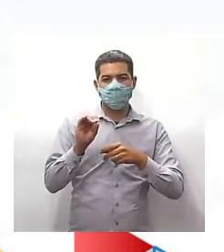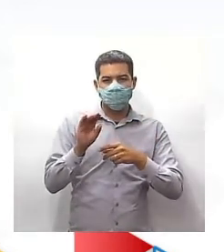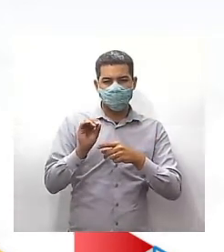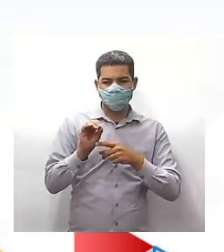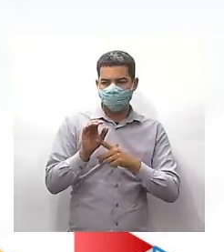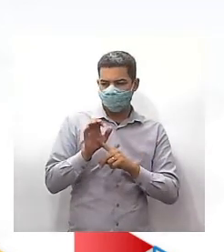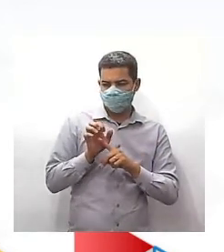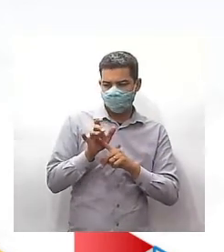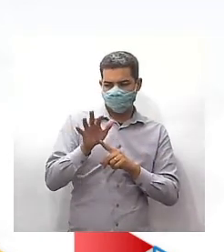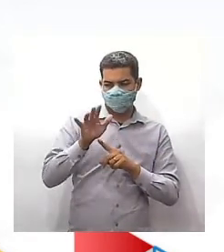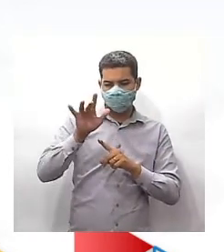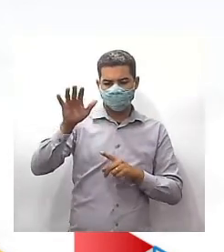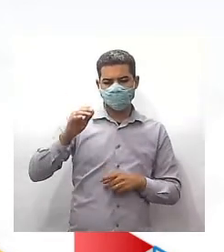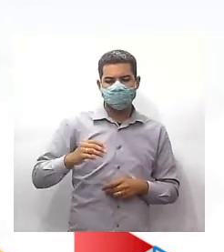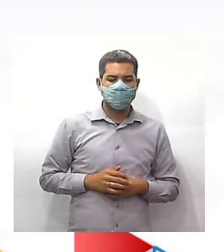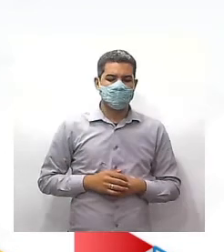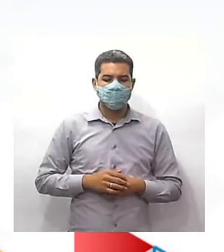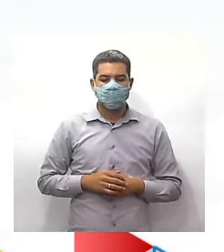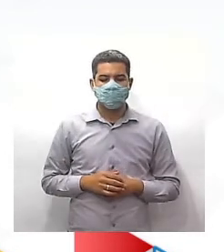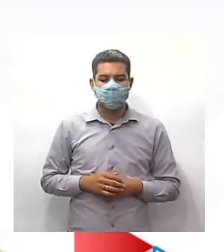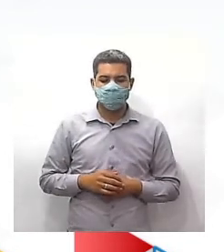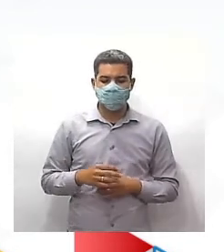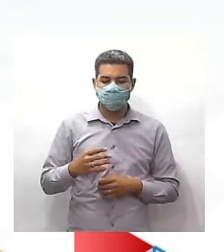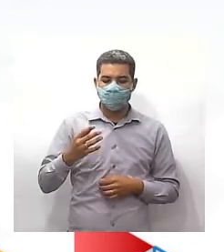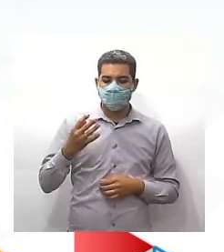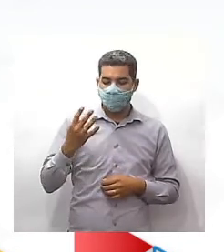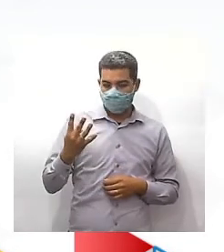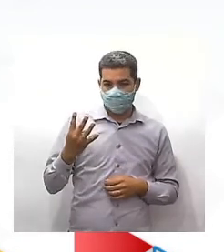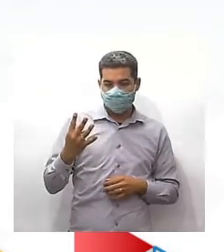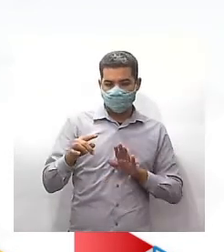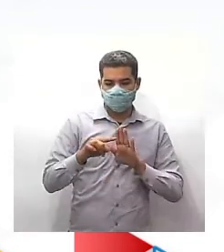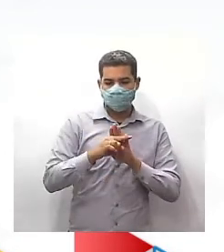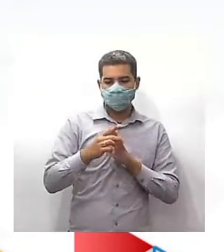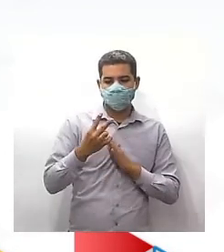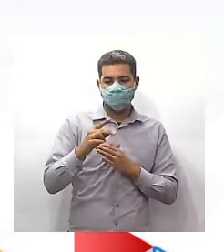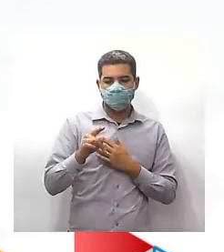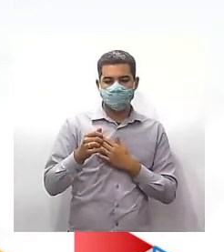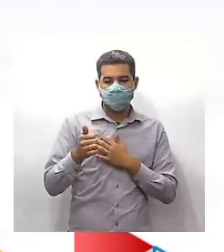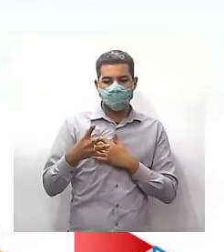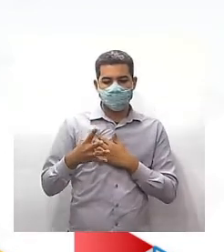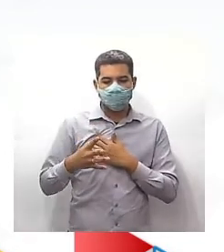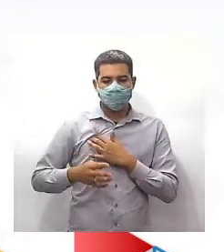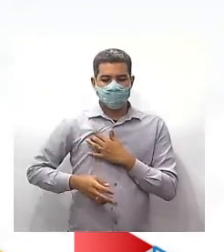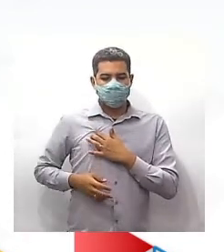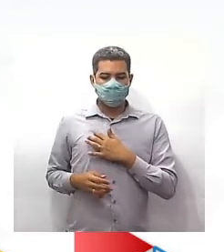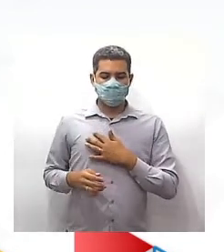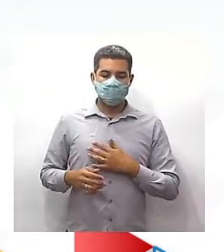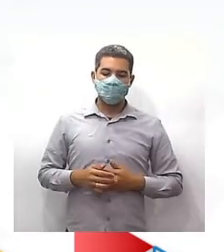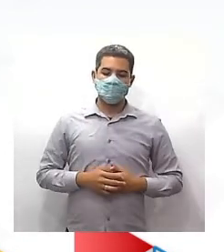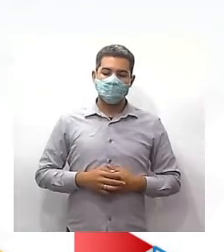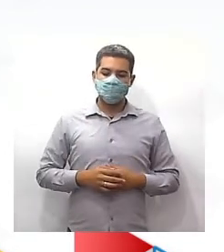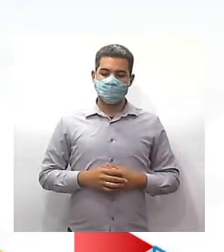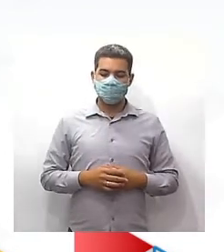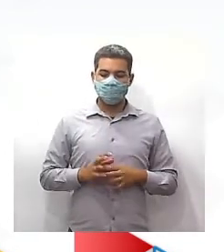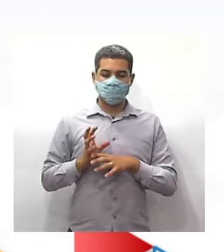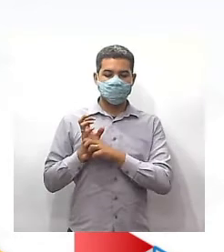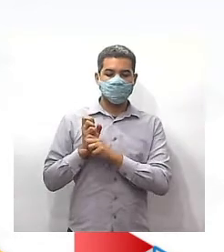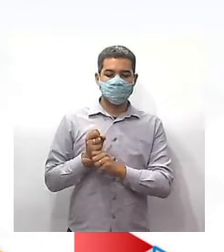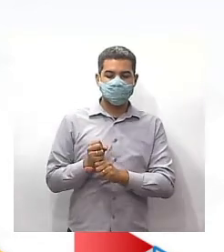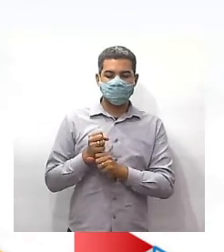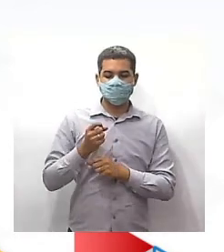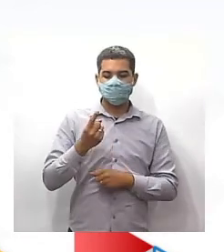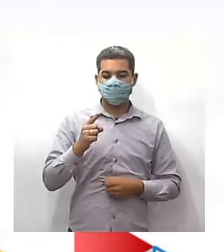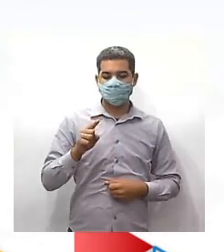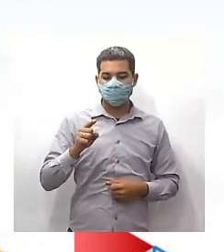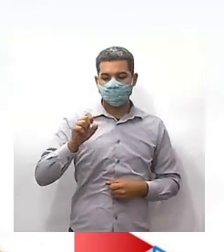Vou pegar 4 menos 2,14, tá? Bom, na amplitude de 4 menos 2,14, eu vou